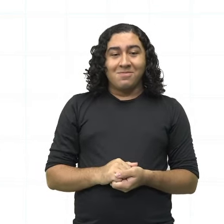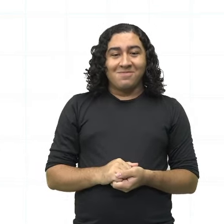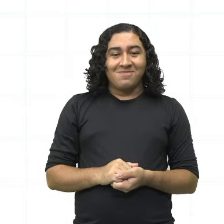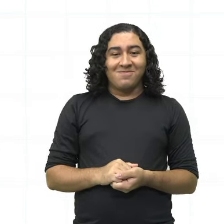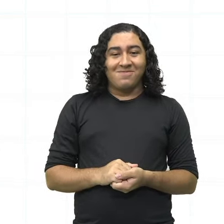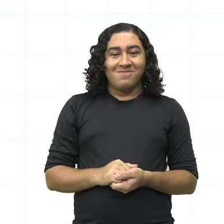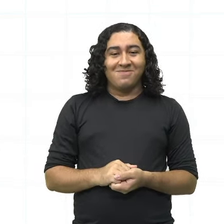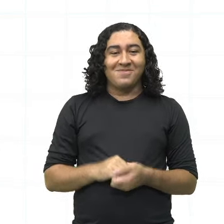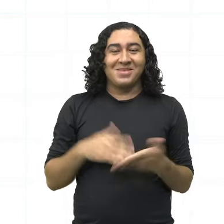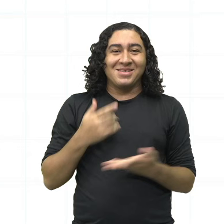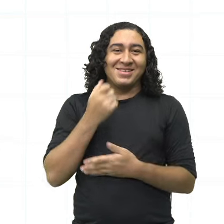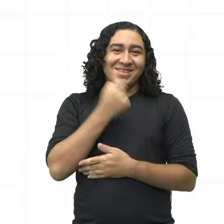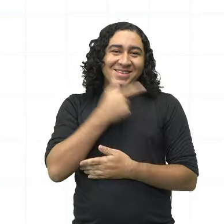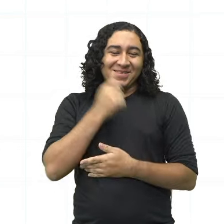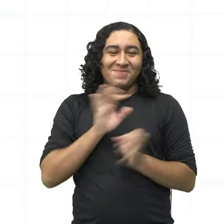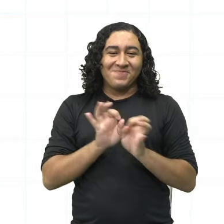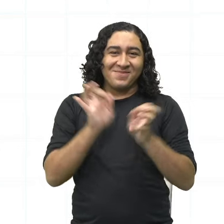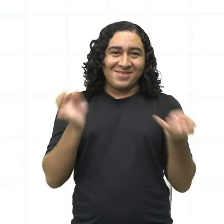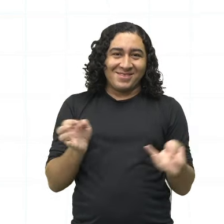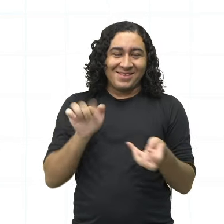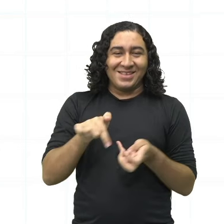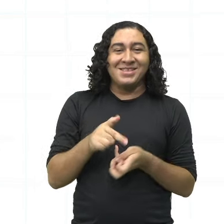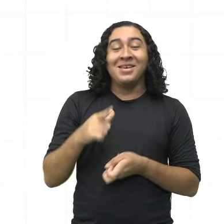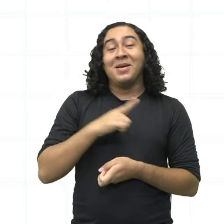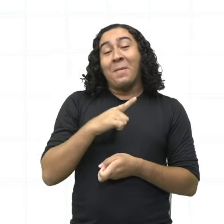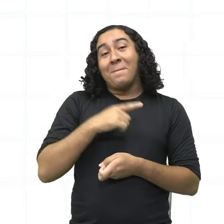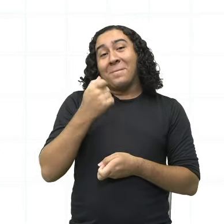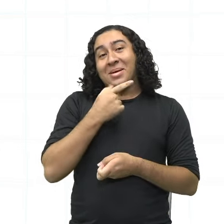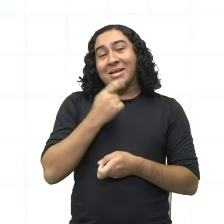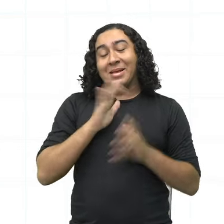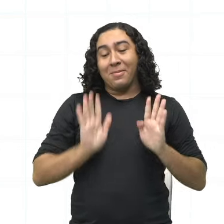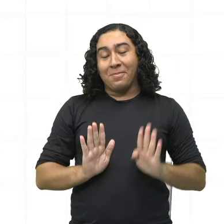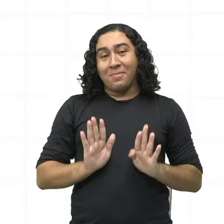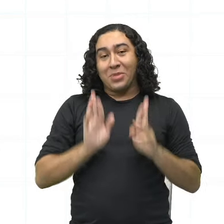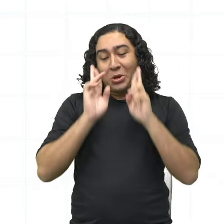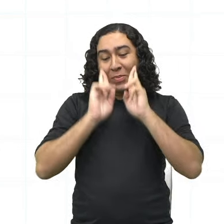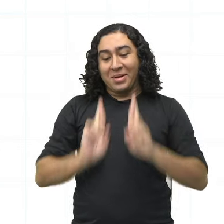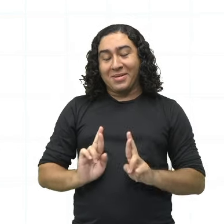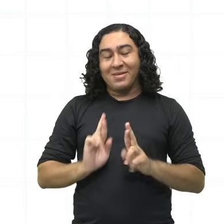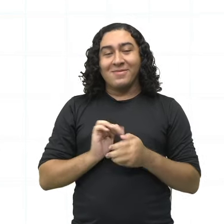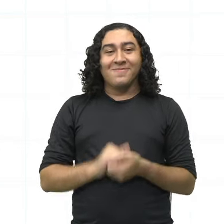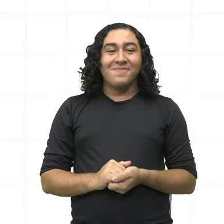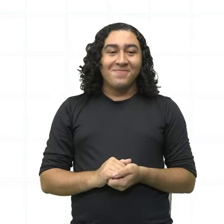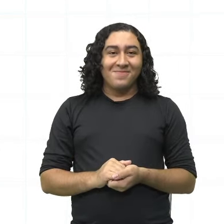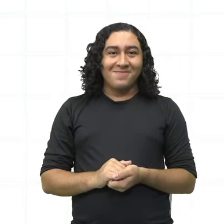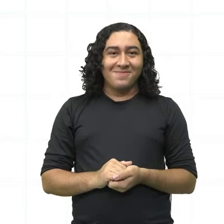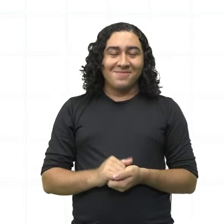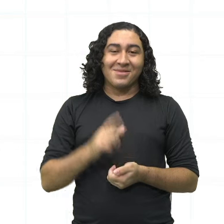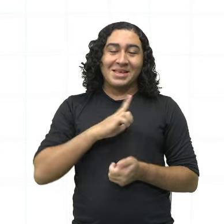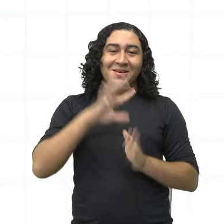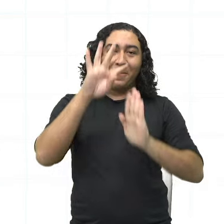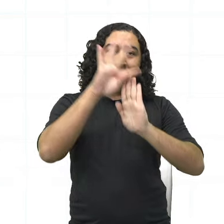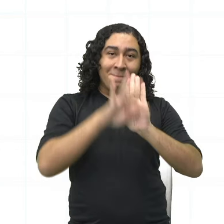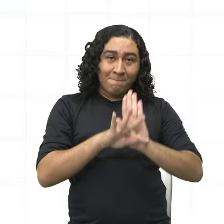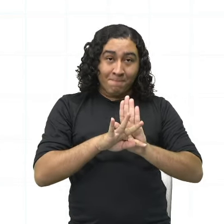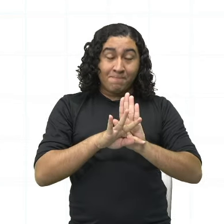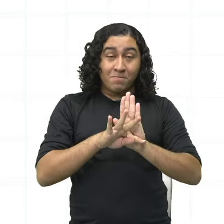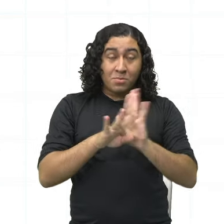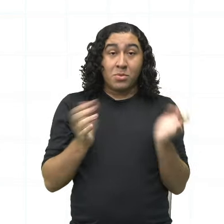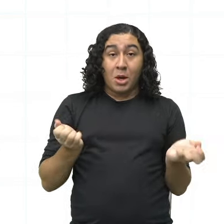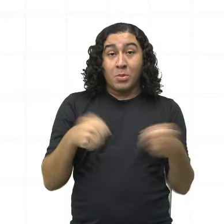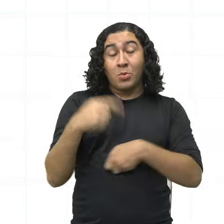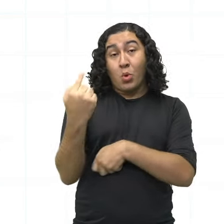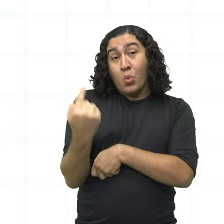Eu ri com respeito agora dessa anedota, gente. Então a gente tem aí um texto, né, com a